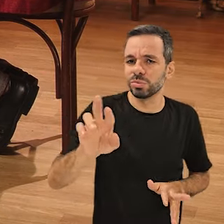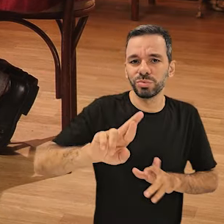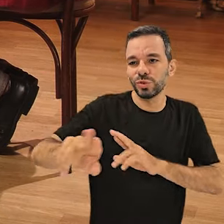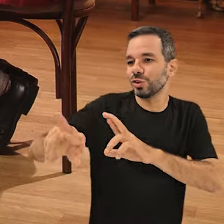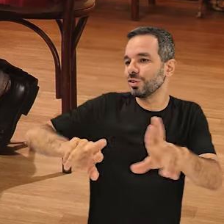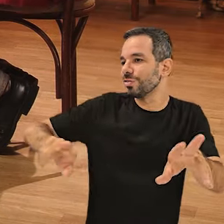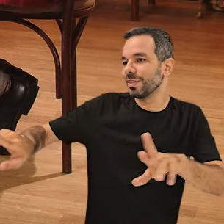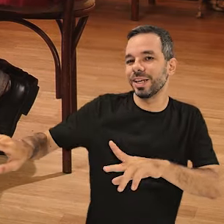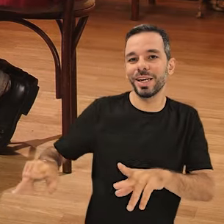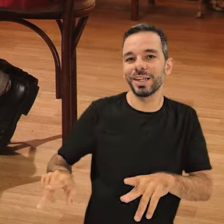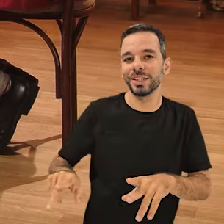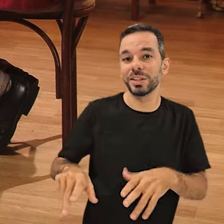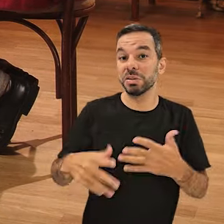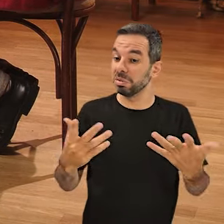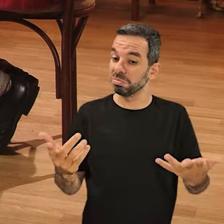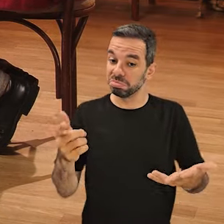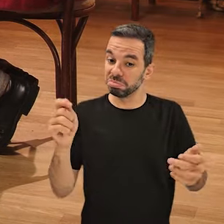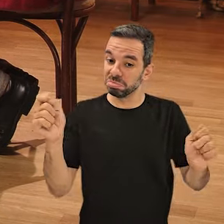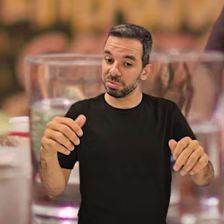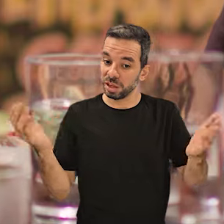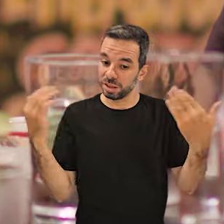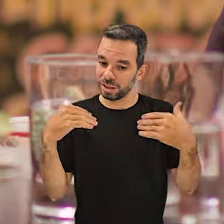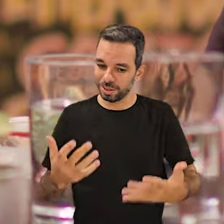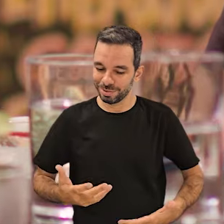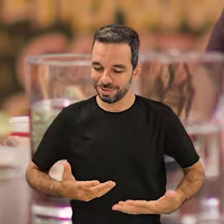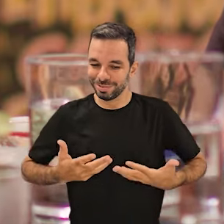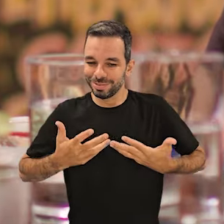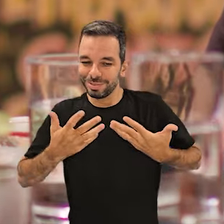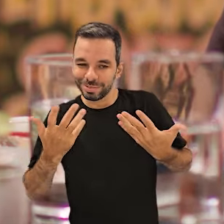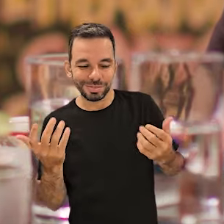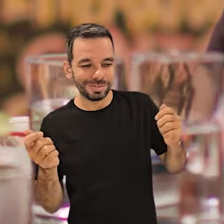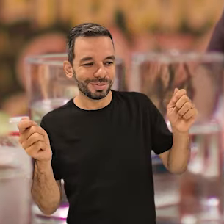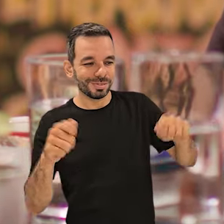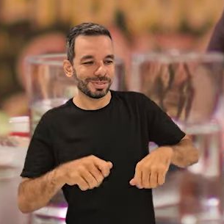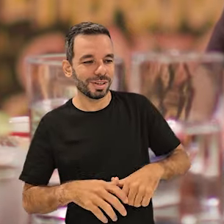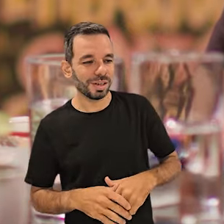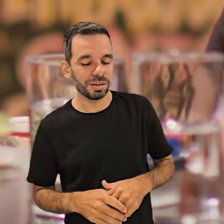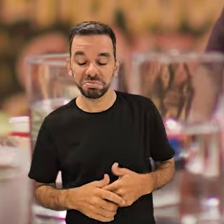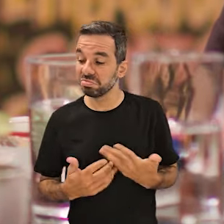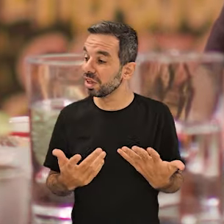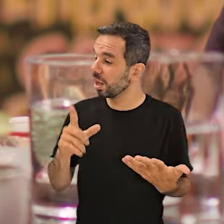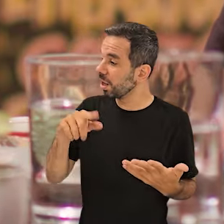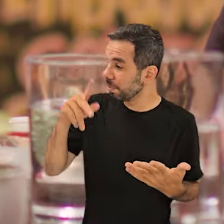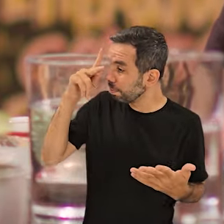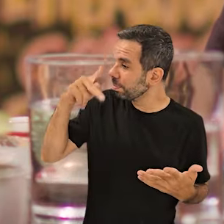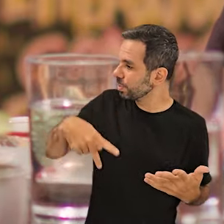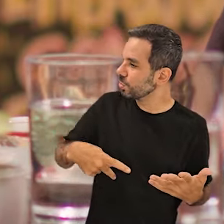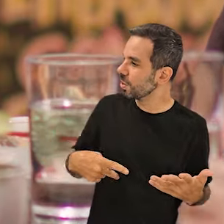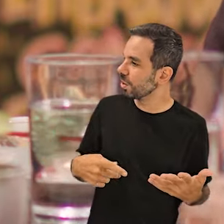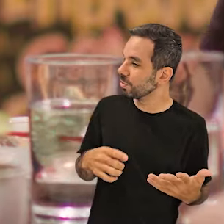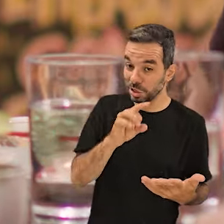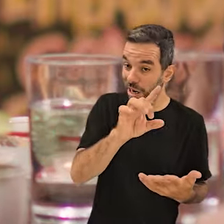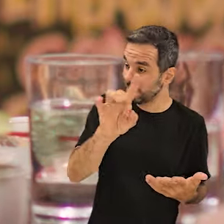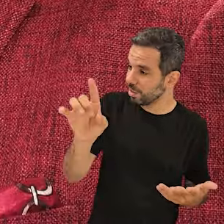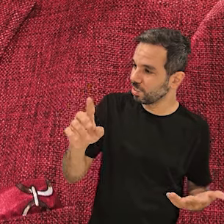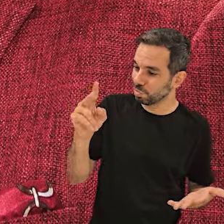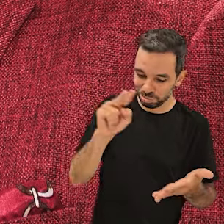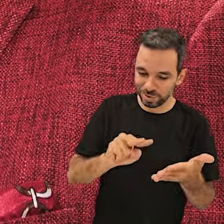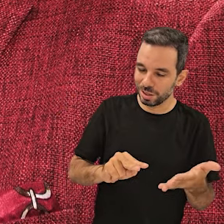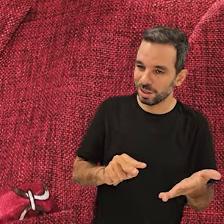emocional. E aquilo revitaliza em muitos momentos. Essa interpretação é tão pessoal, né? Sim, exatamente. De cada texto, o, de cada o autor pode